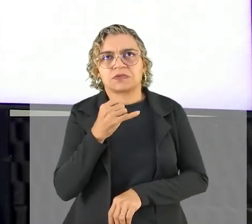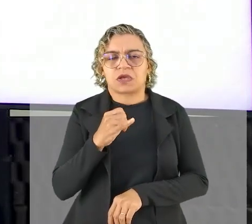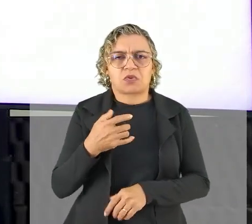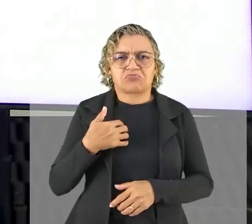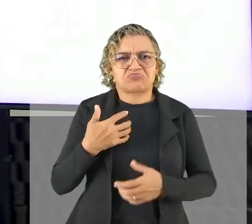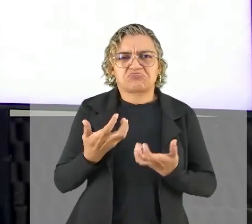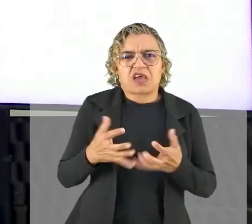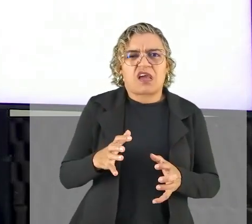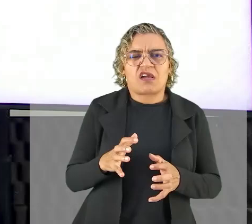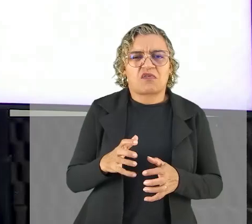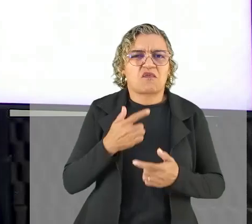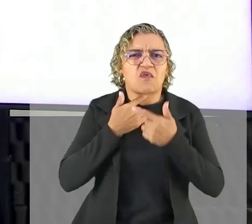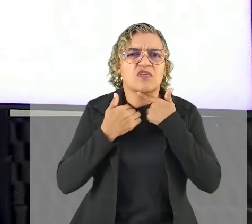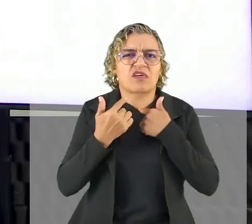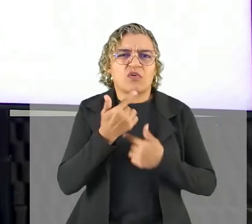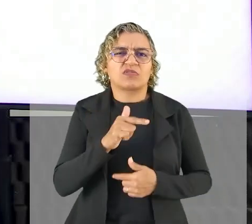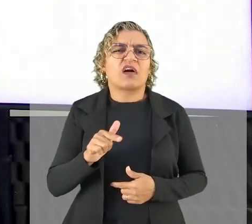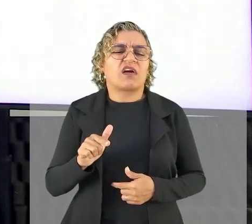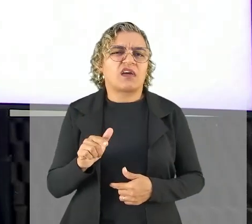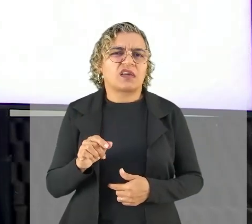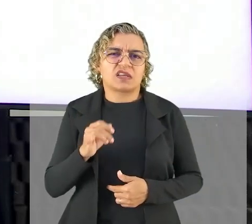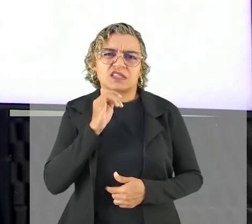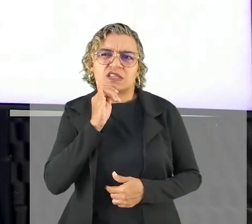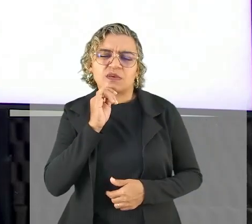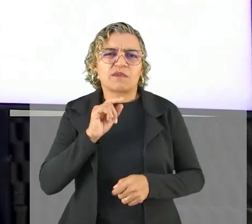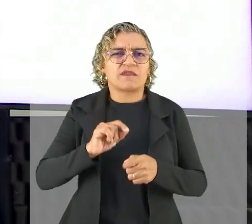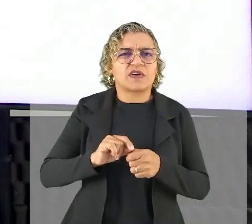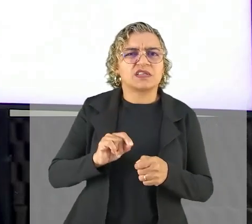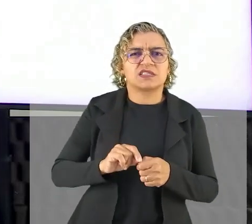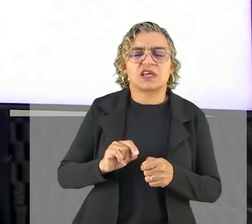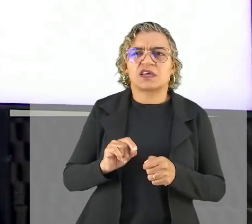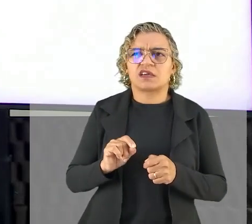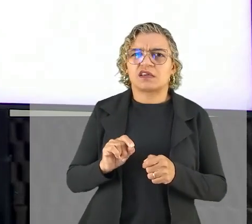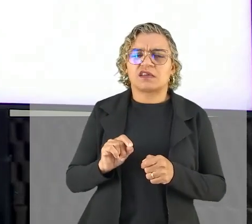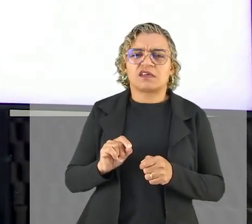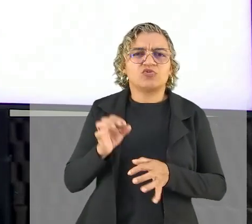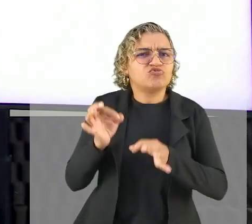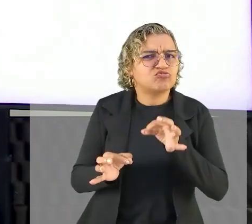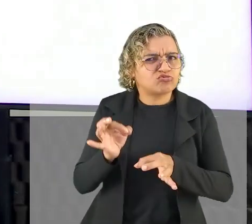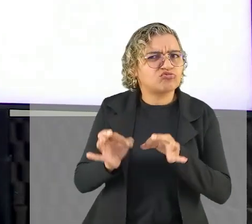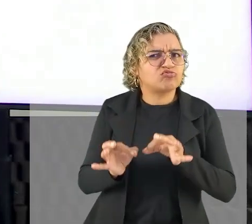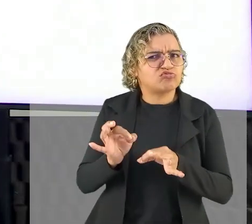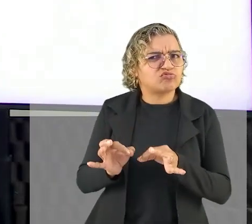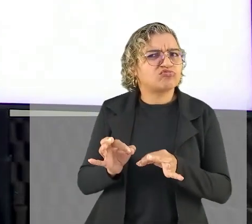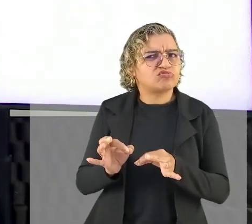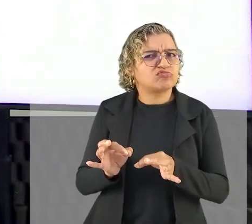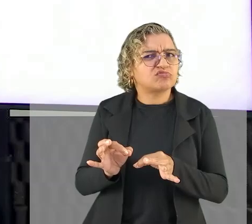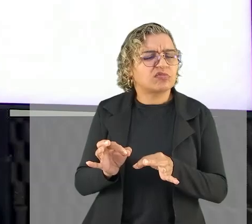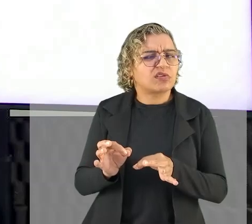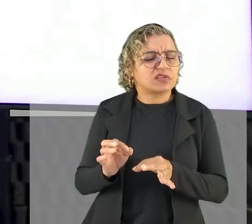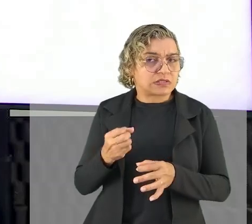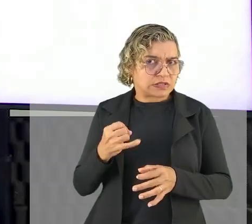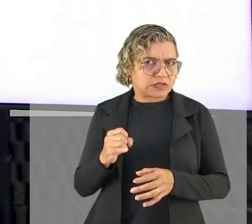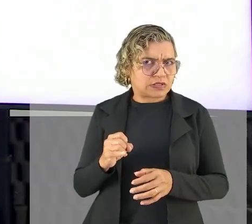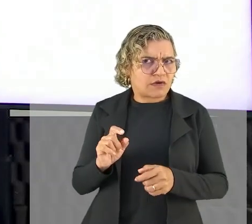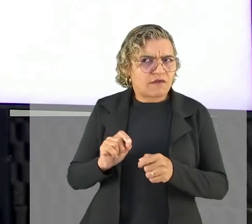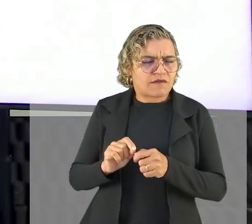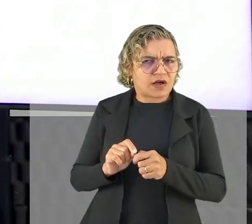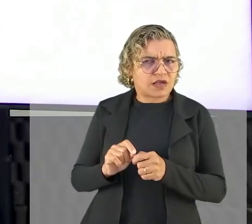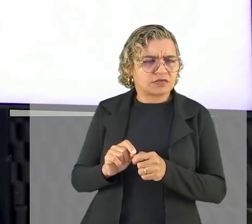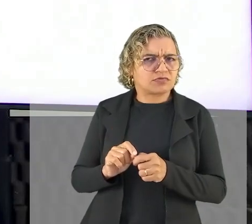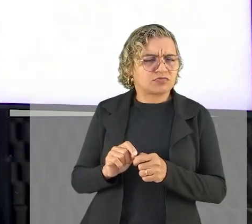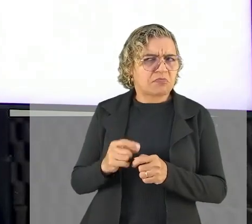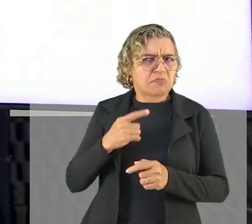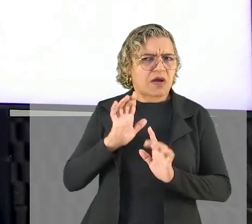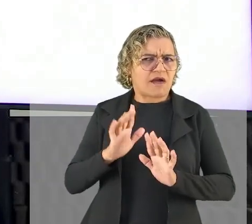estou com vontade de executar uma ação justa, e faço contra a minha vontade, bom, não importa o que eu quis,